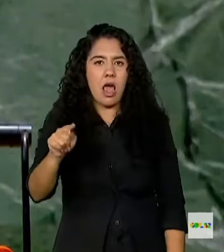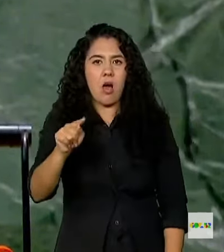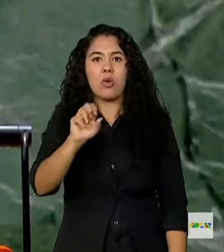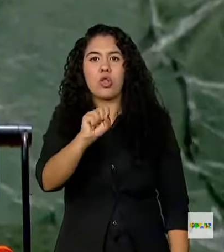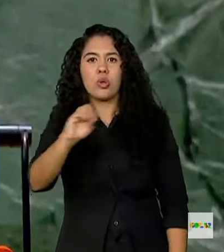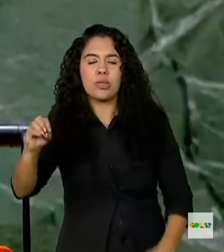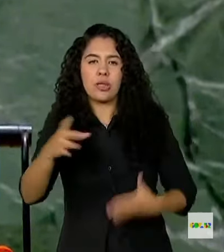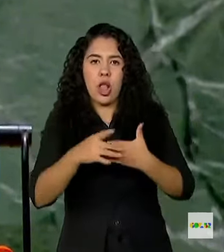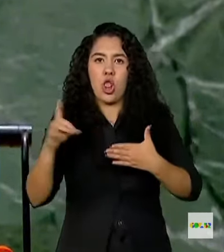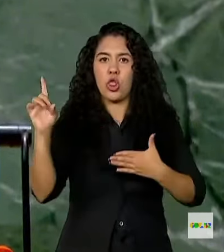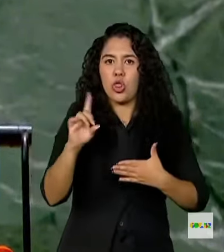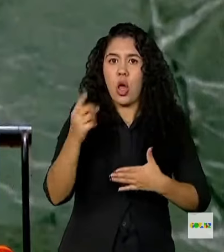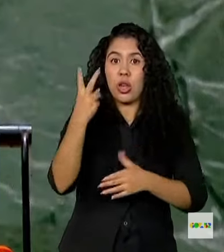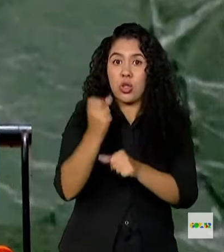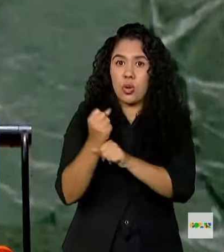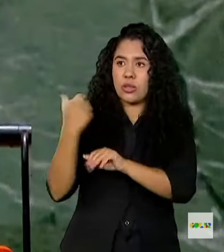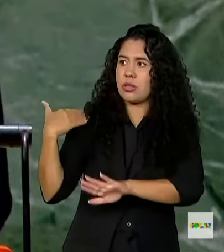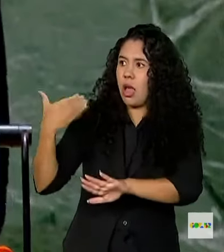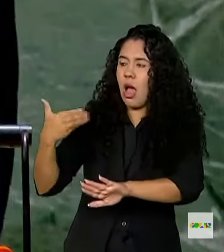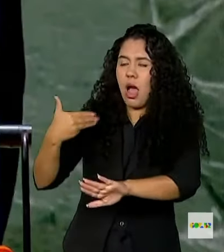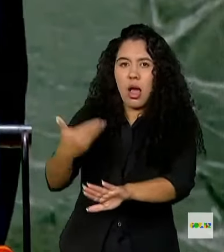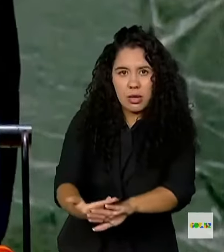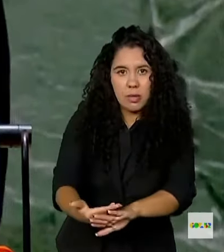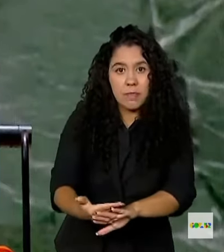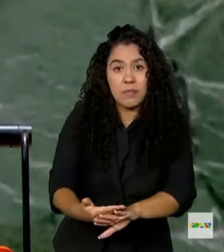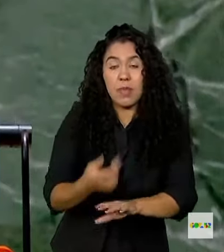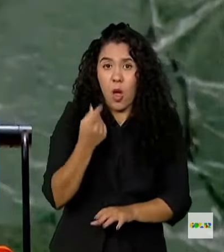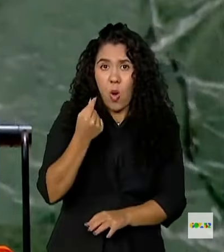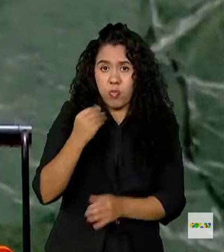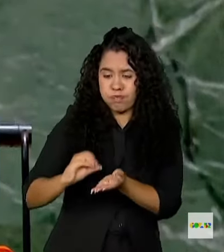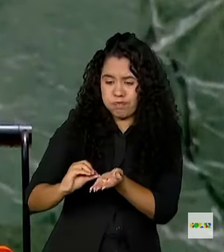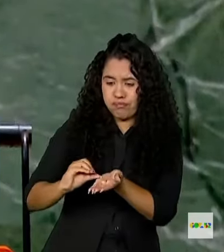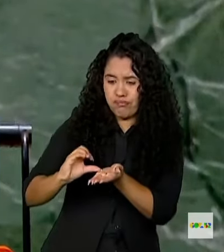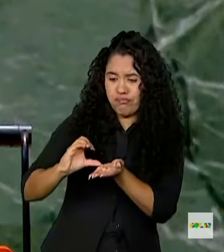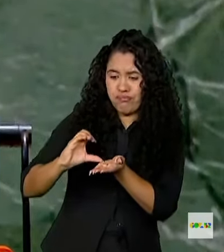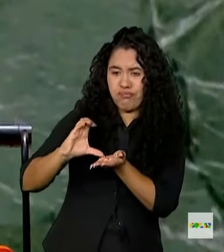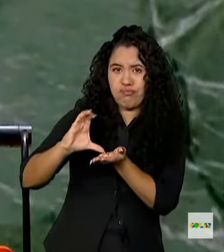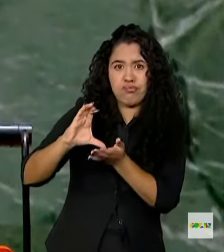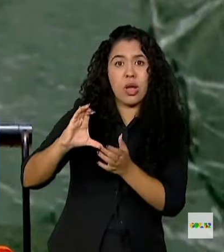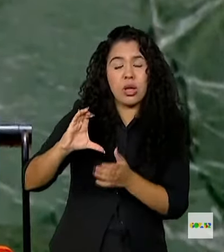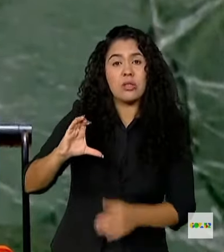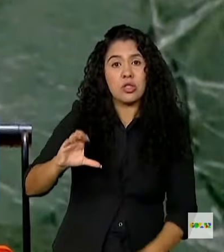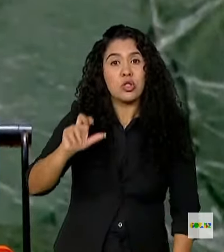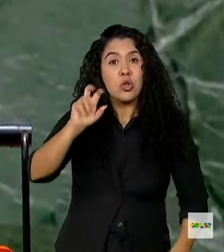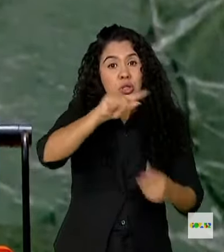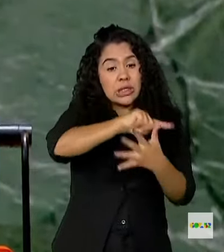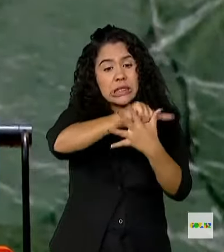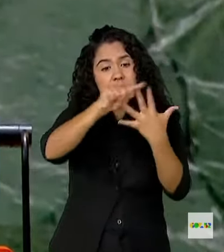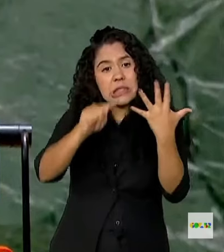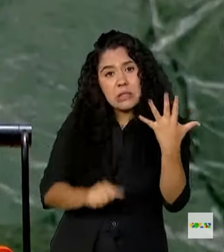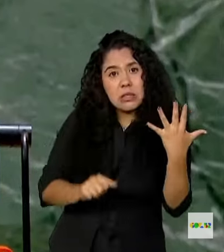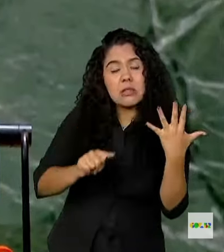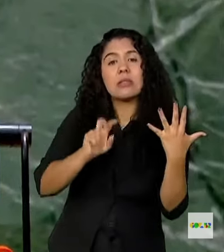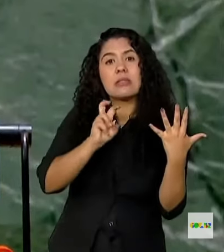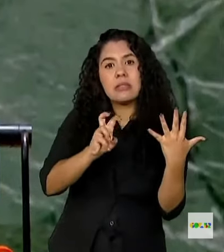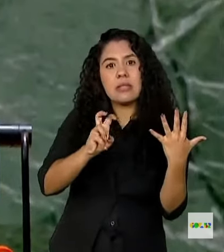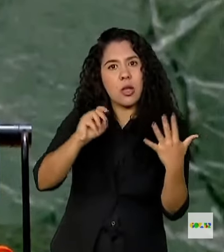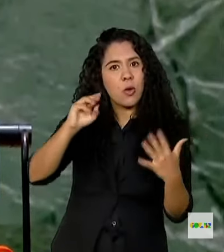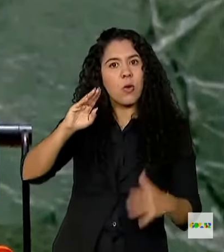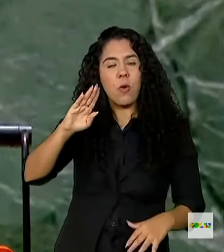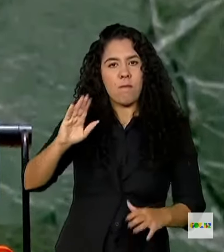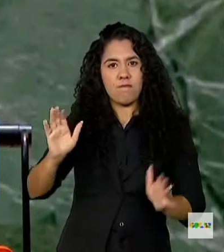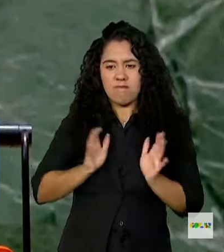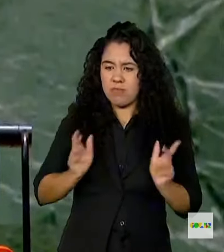US$ 1,8 trilhão nos últimos 2 anos. A fortuna dos 5 principais bilionários mais que dobrou desde o início